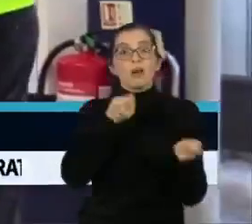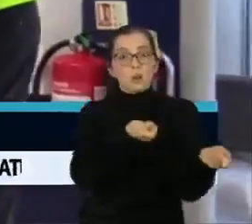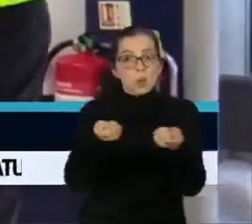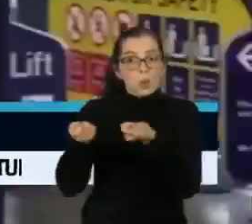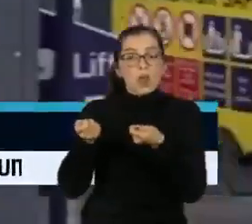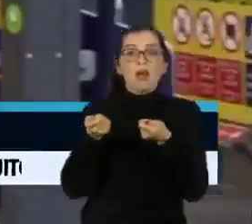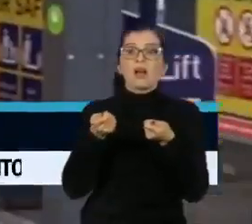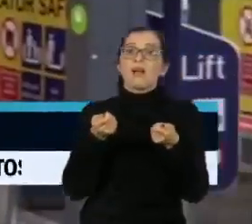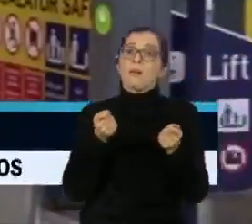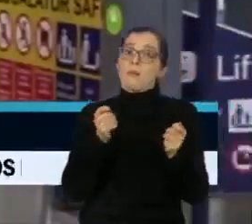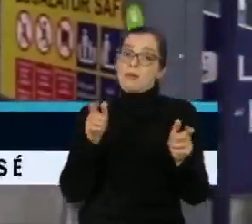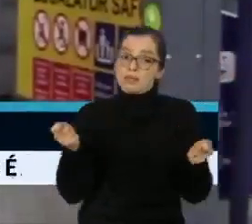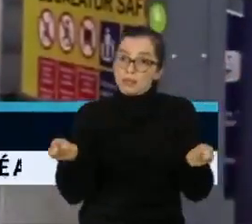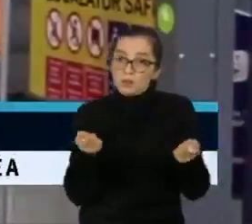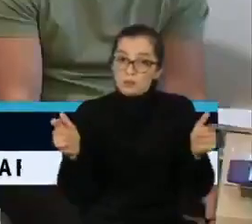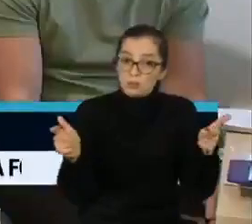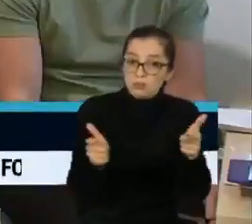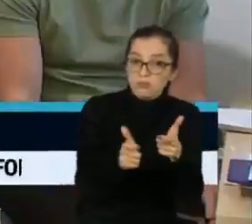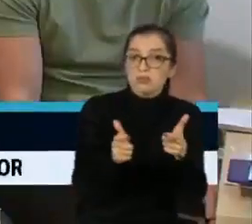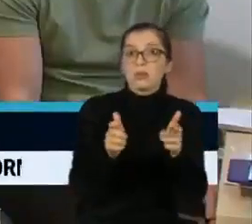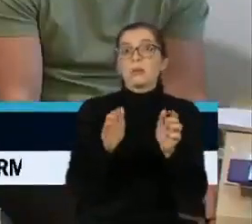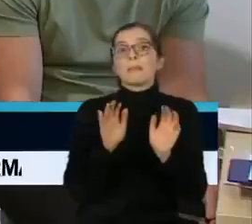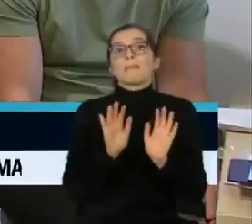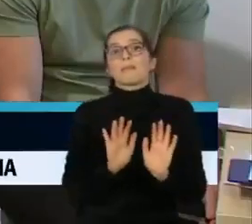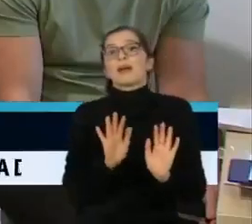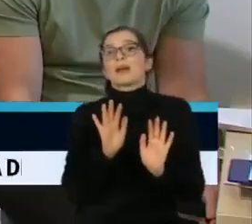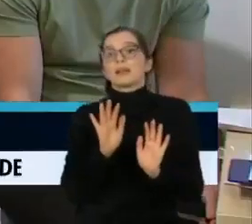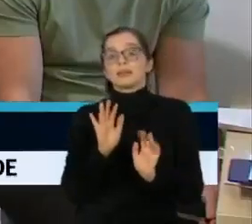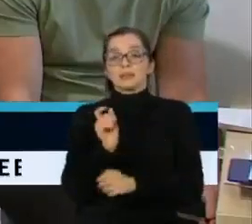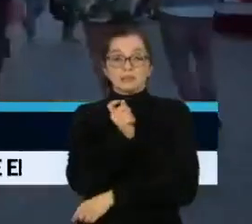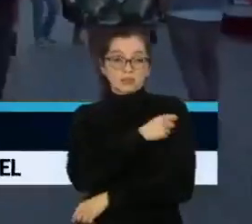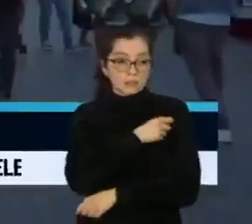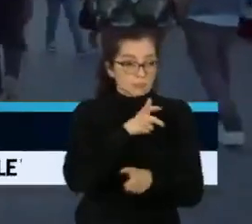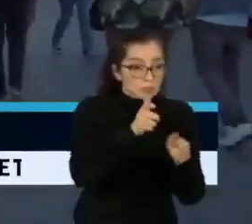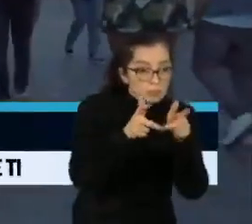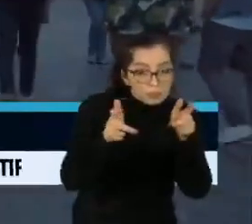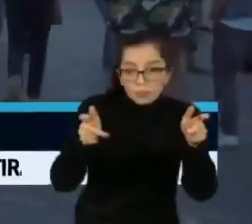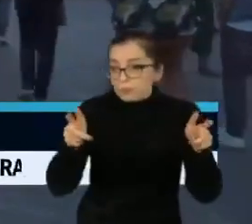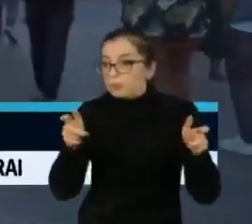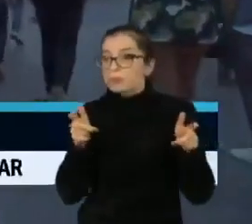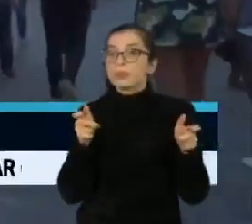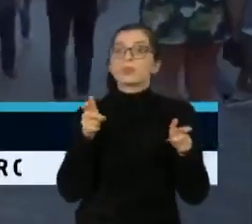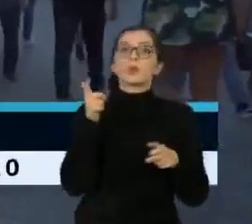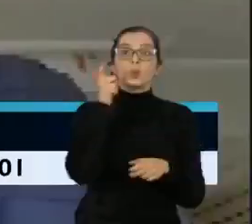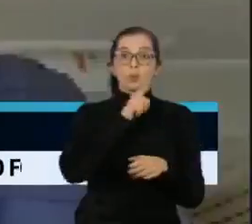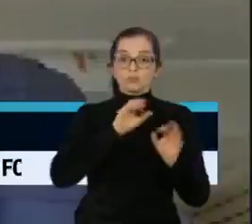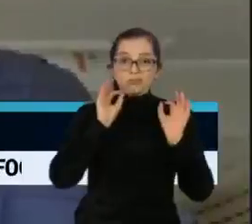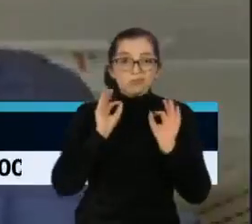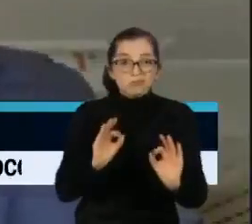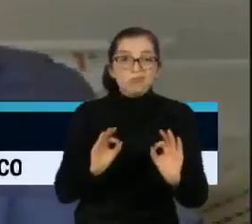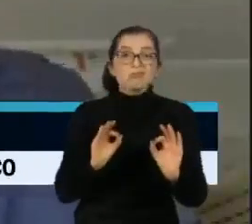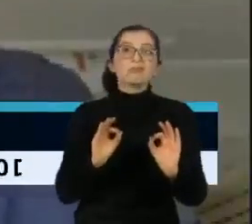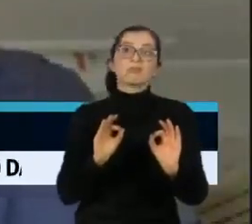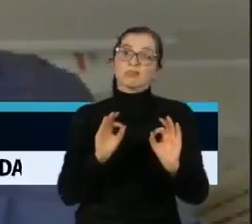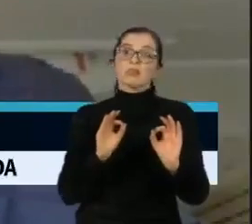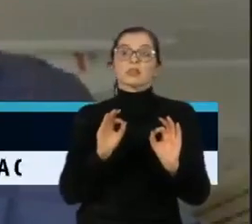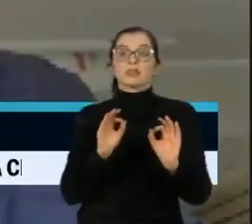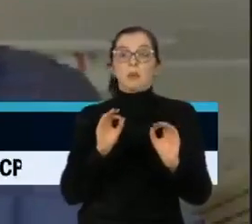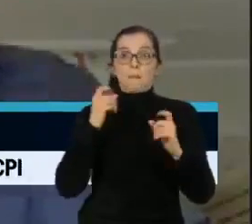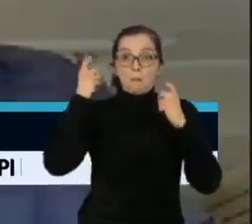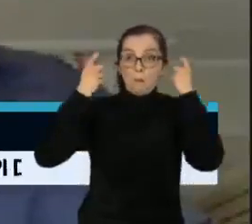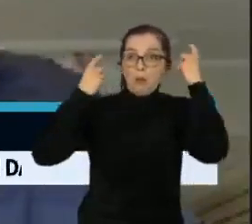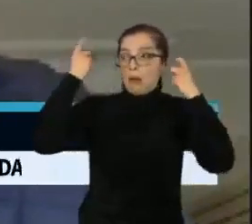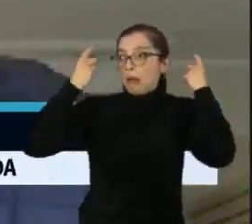mobilidade das pessoas agora o que é esperado que com a vacinação a gente consiga de fato não ter mais esse